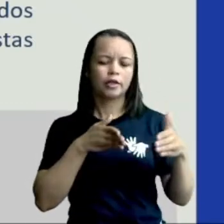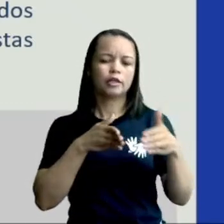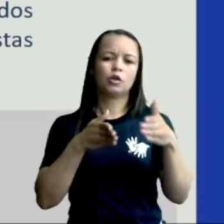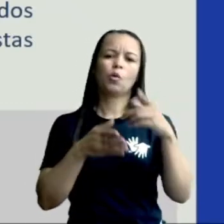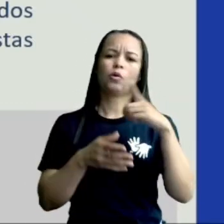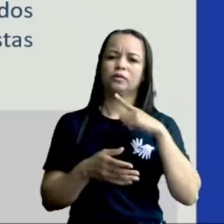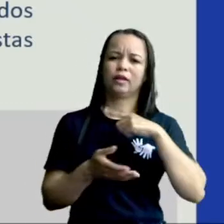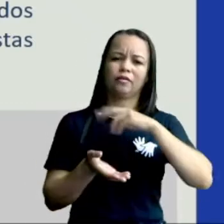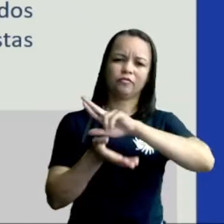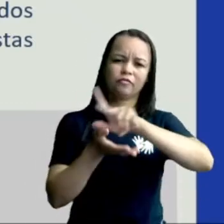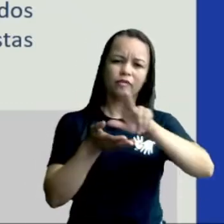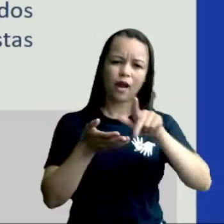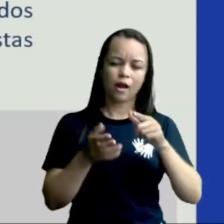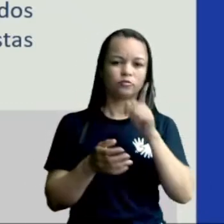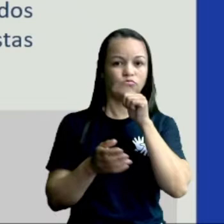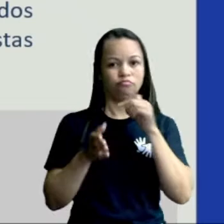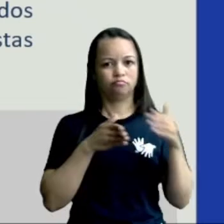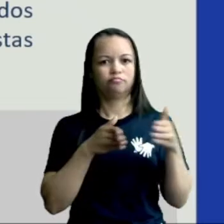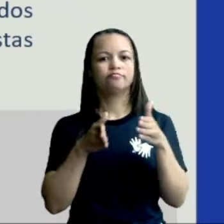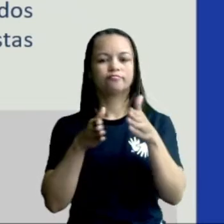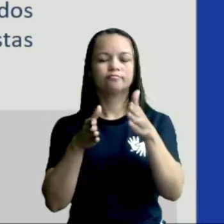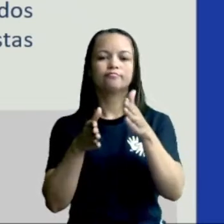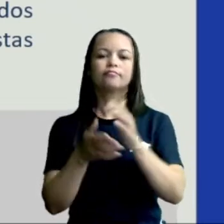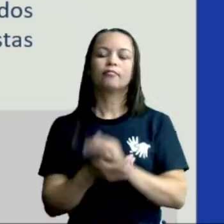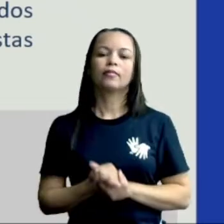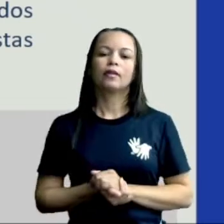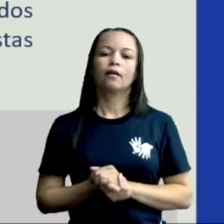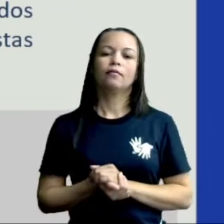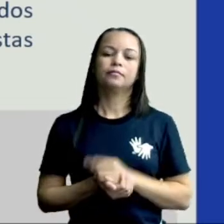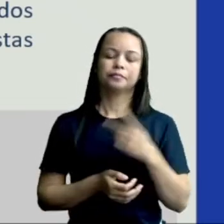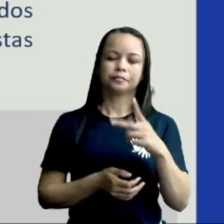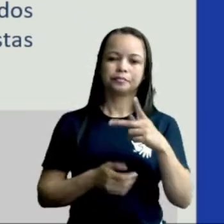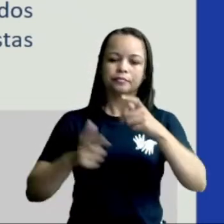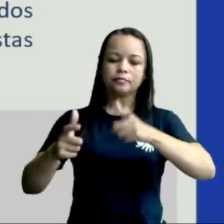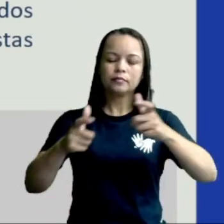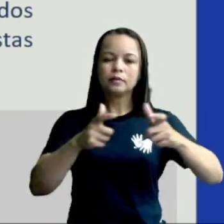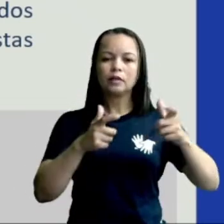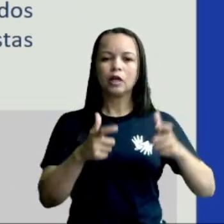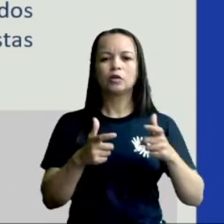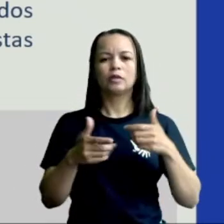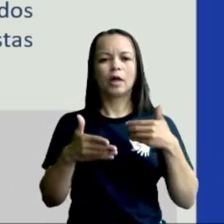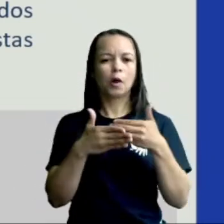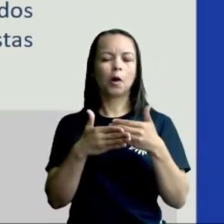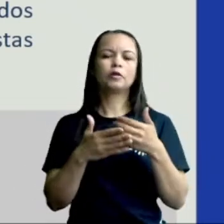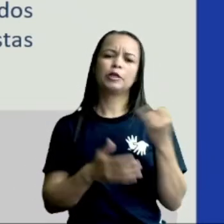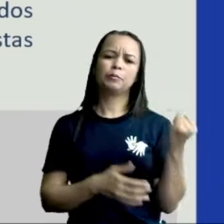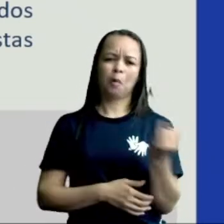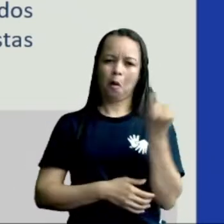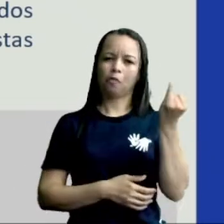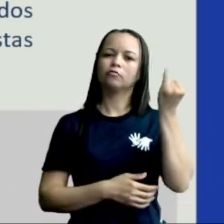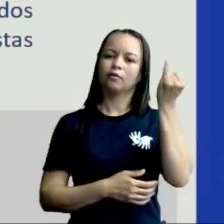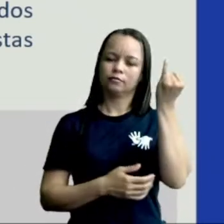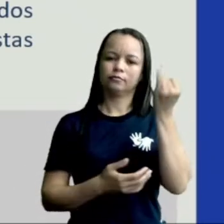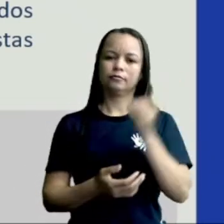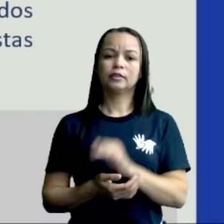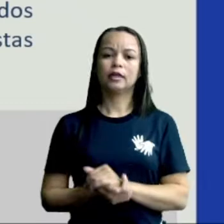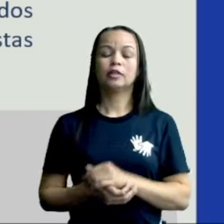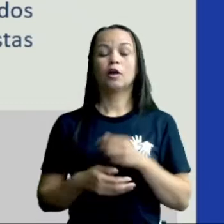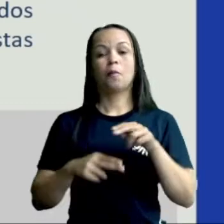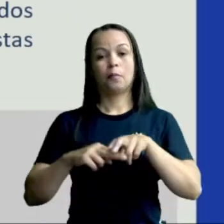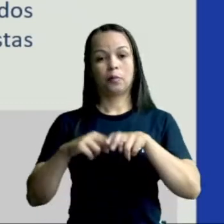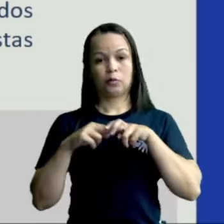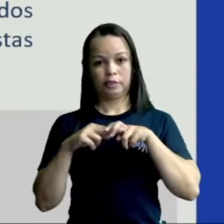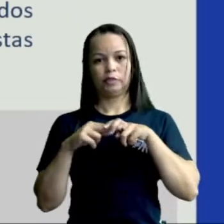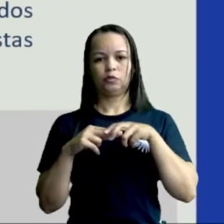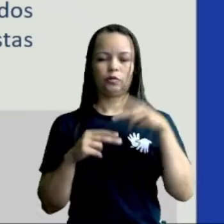tem o rio Tapacurá, então ela se localizava numa situação privilegiada. Por isso que ele diz